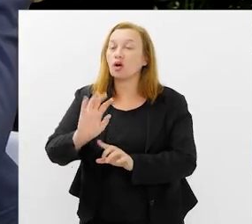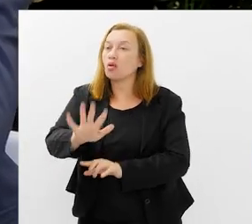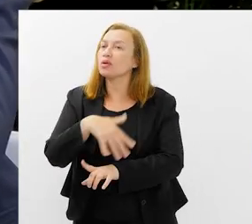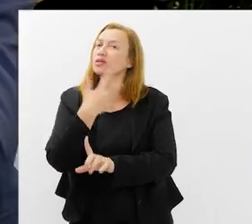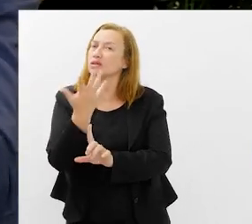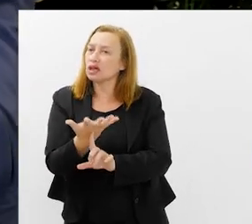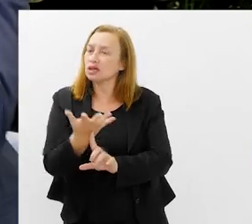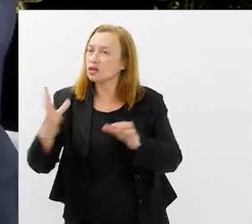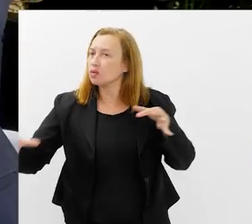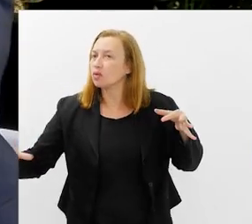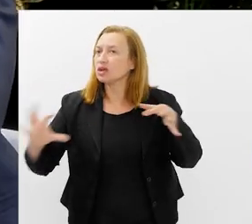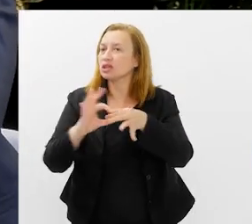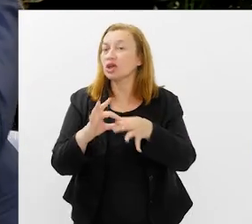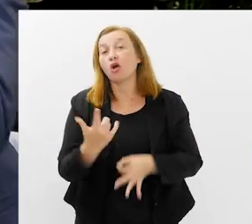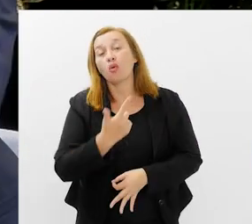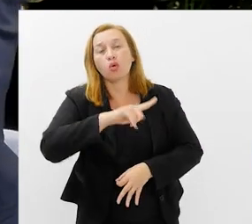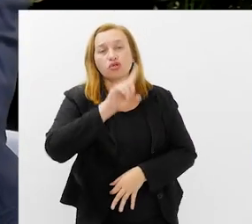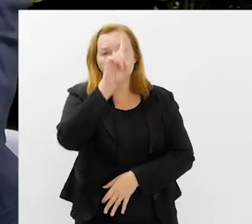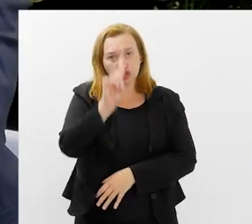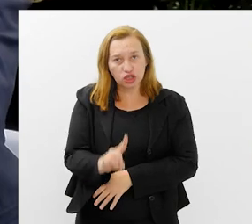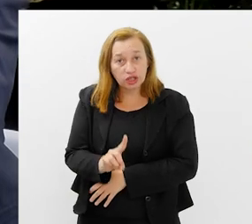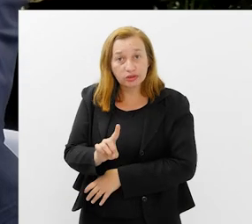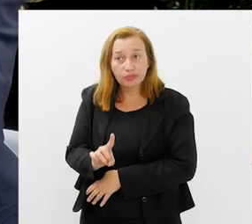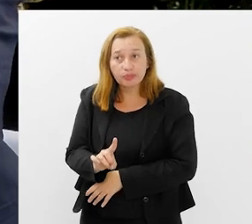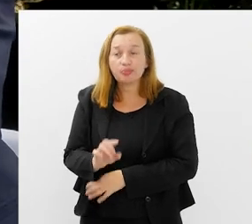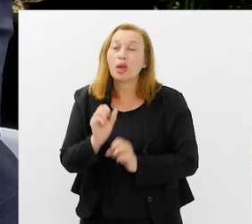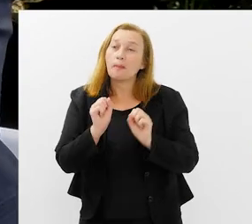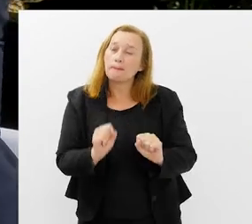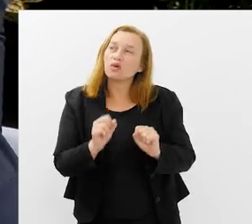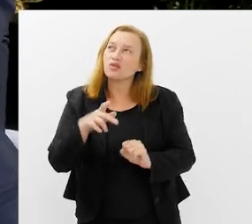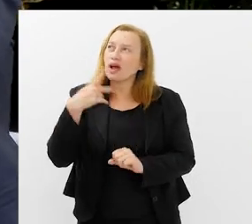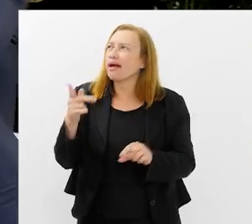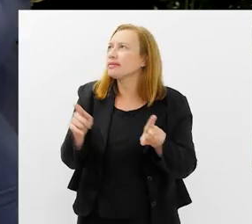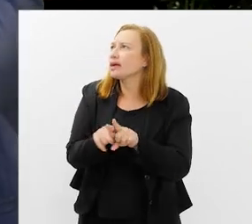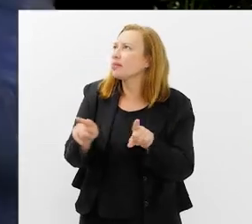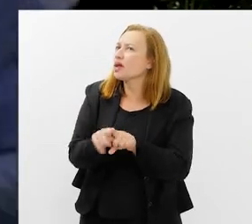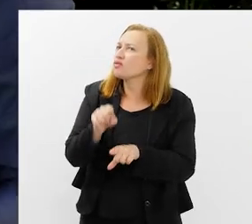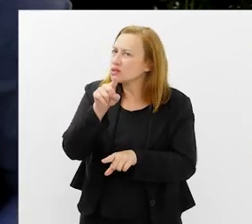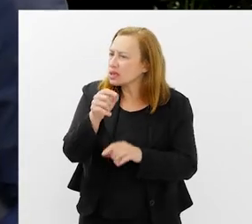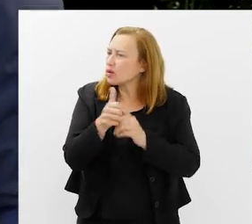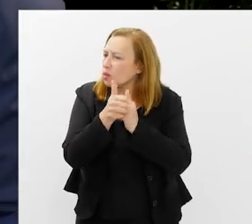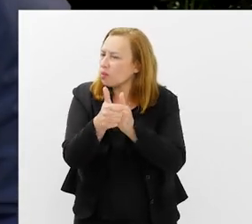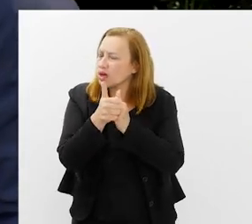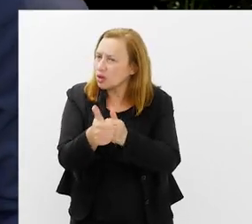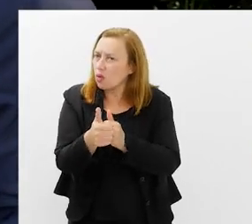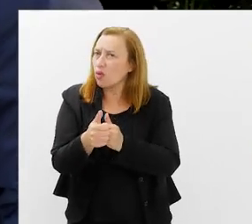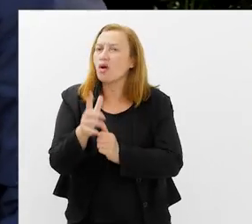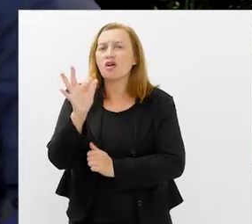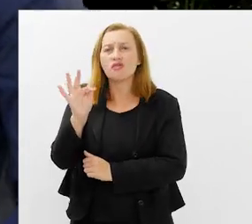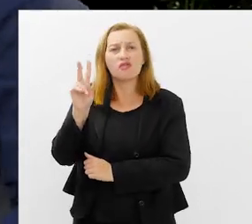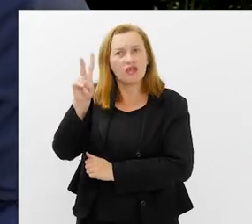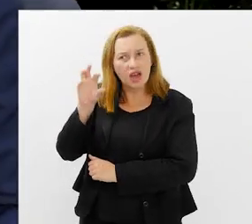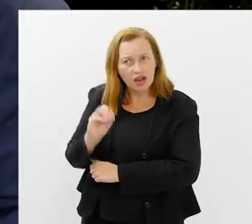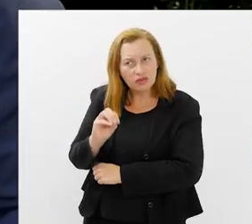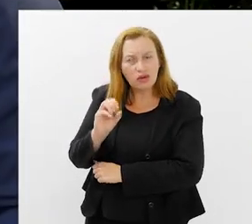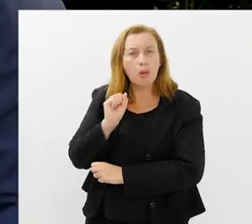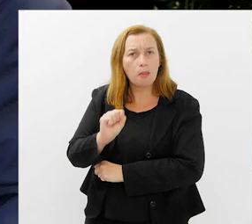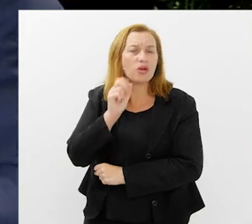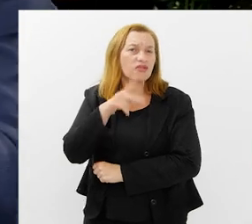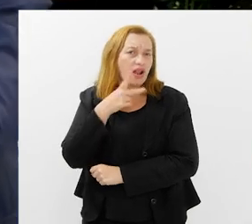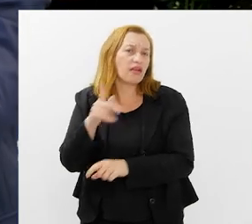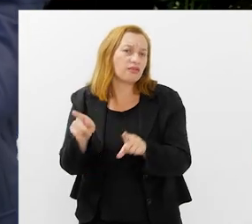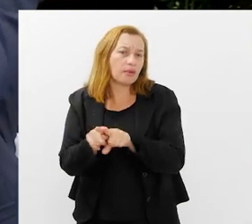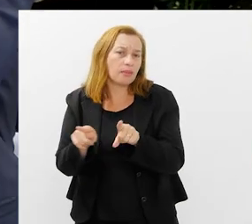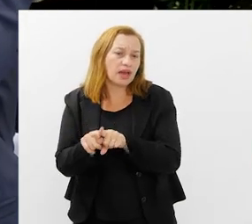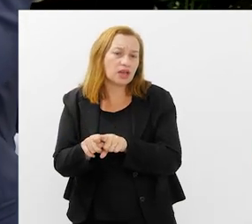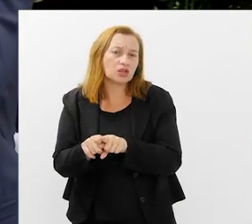interrelacionados, interconectados com outros direitos. A gente pode pegar, por exemplo, você que acompanhou isso, Flávio, e pode